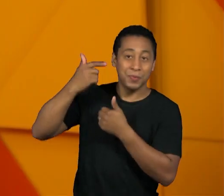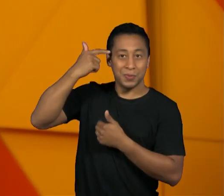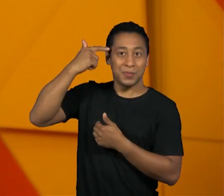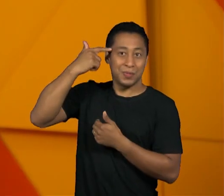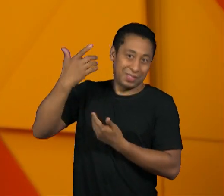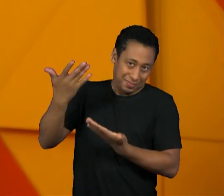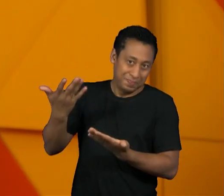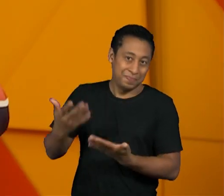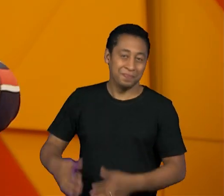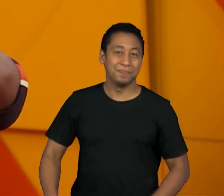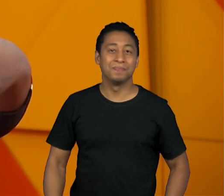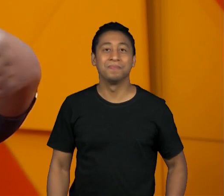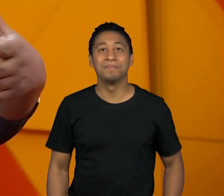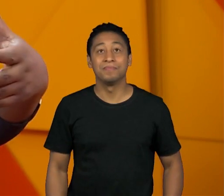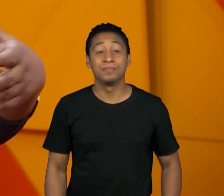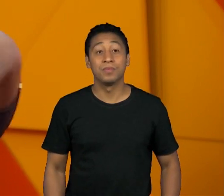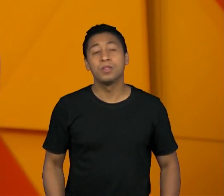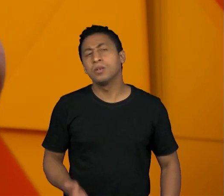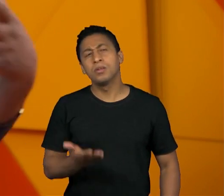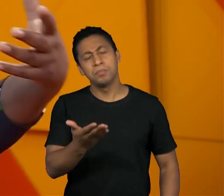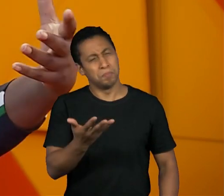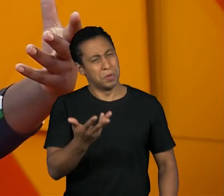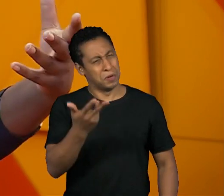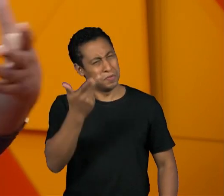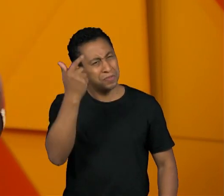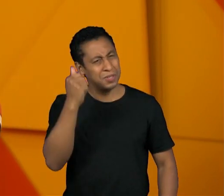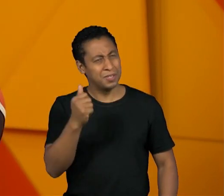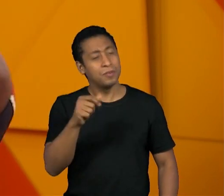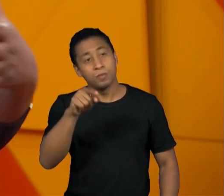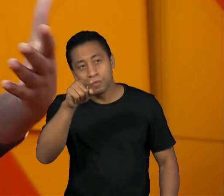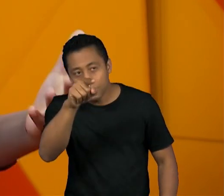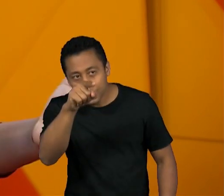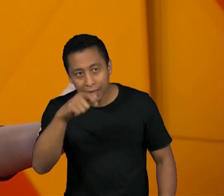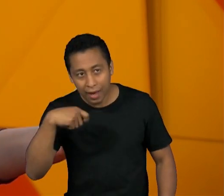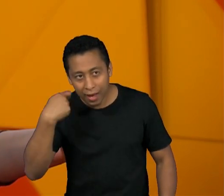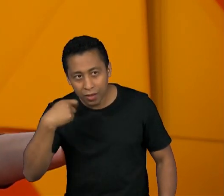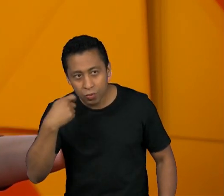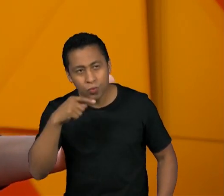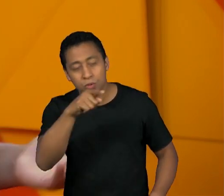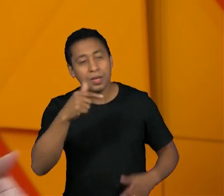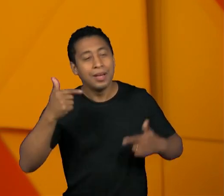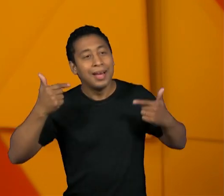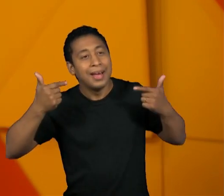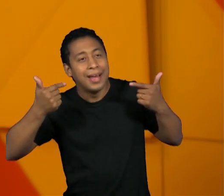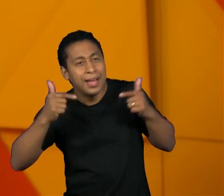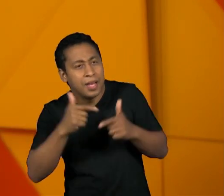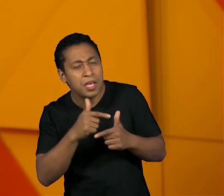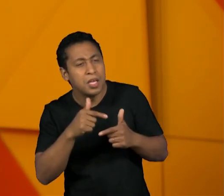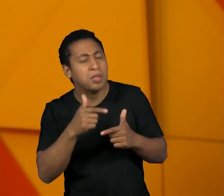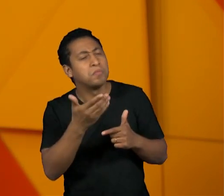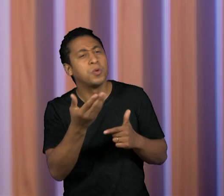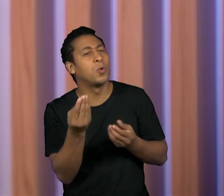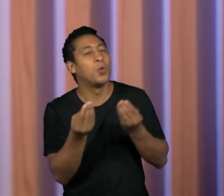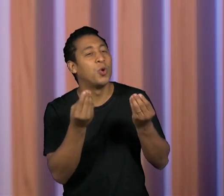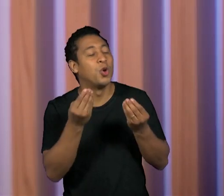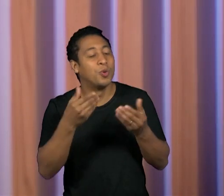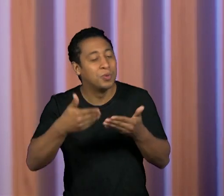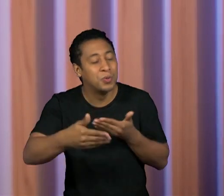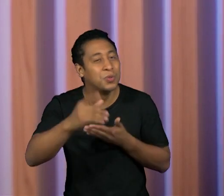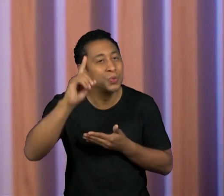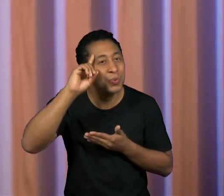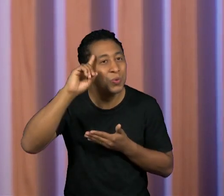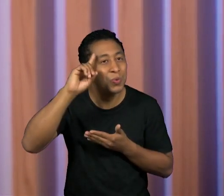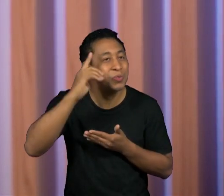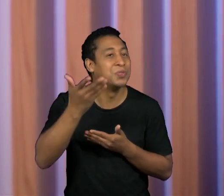Olha que maravilha, Heraldo. E para você, ator, como é que é a sua relação com o riso no seu dia a dia? Olha, depois de ouvir